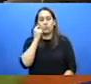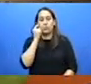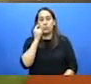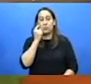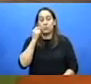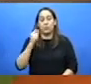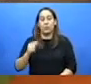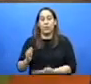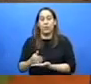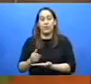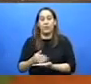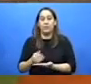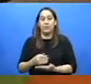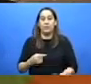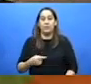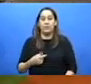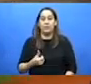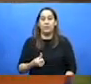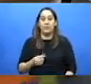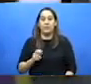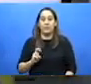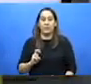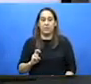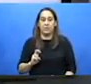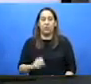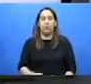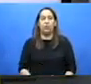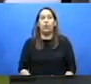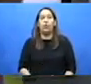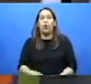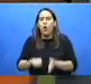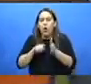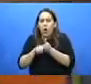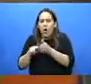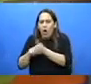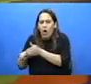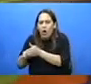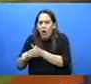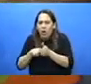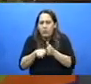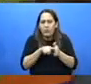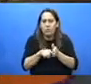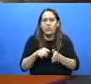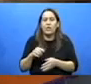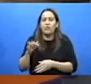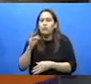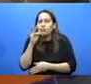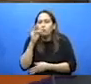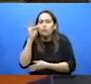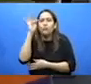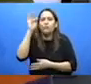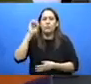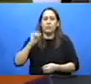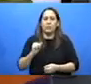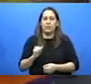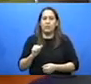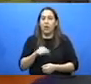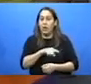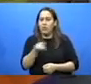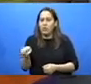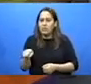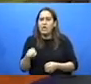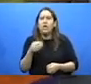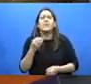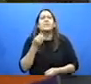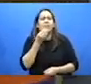Na página 165, investigando as plantas. Agora, como bons detetives do